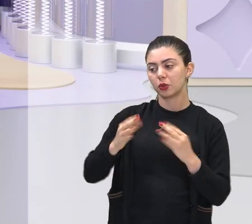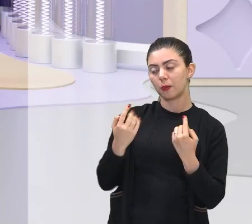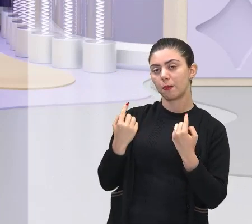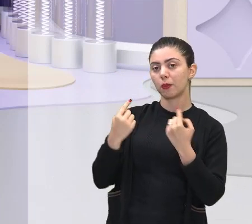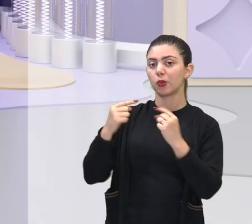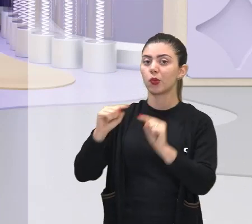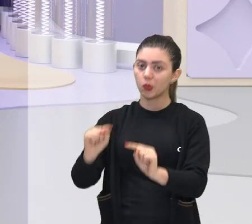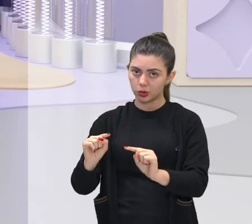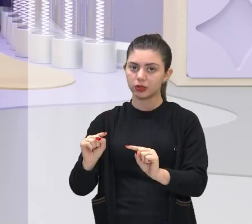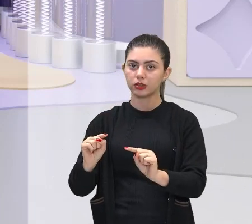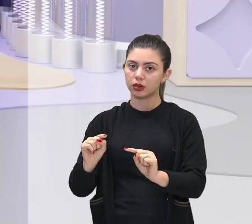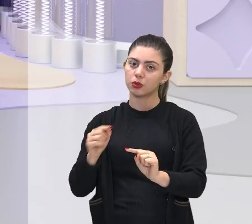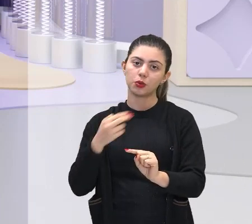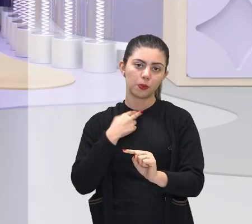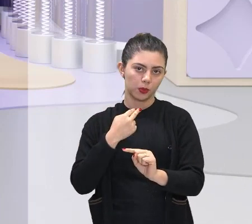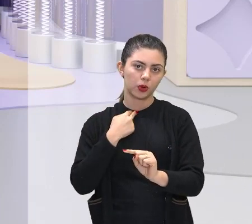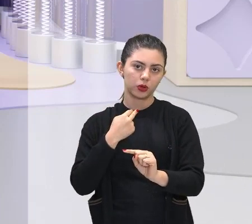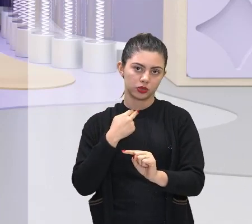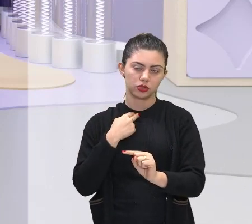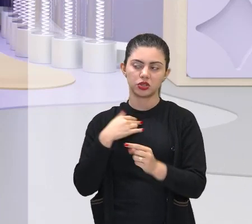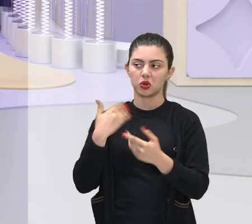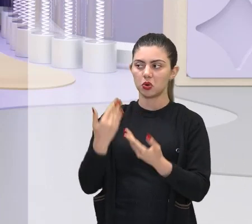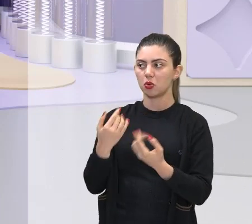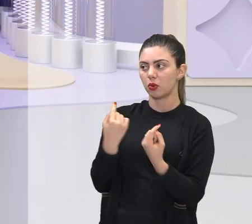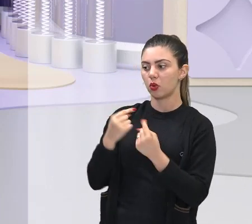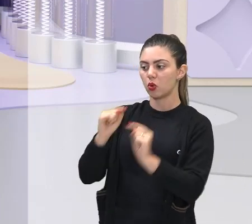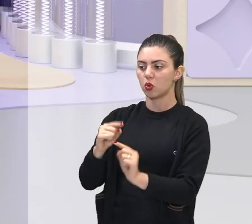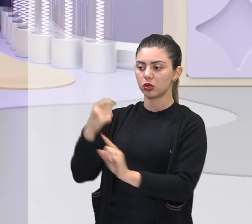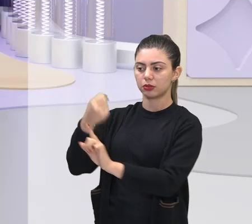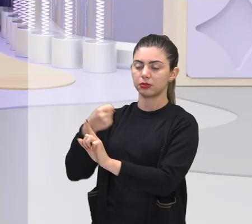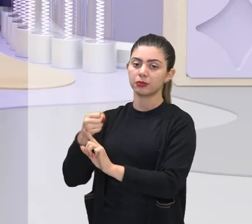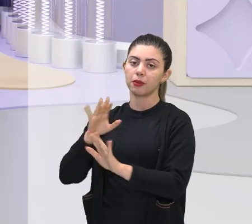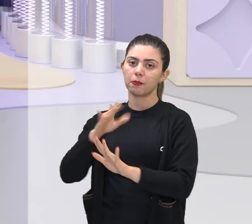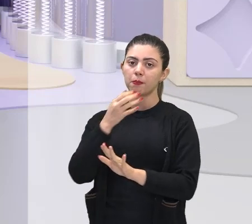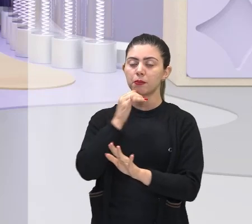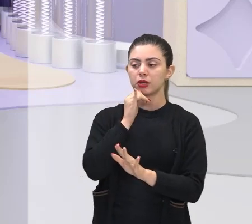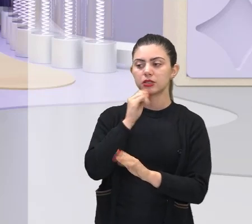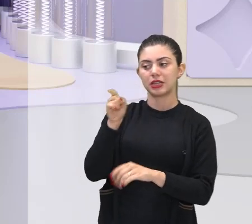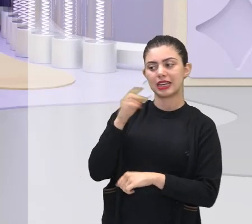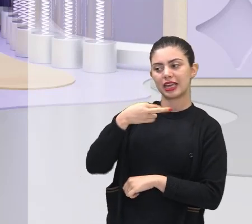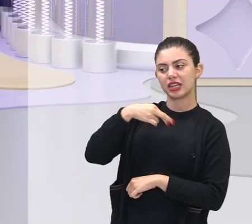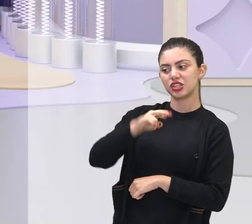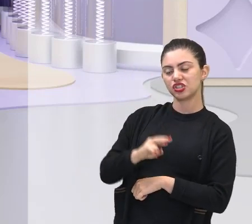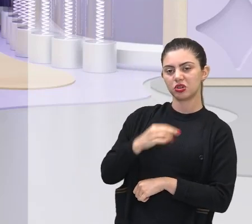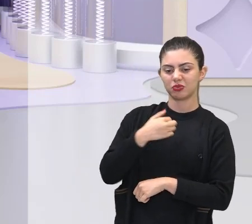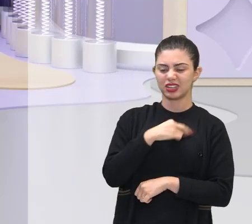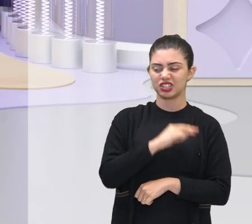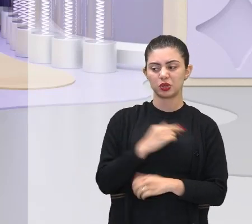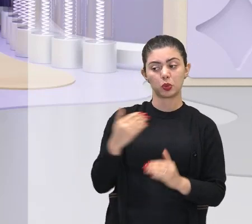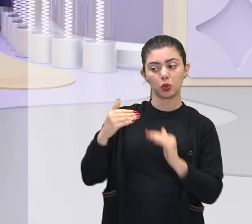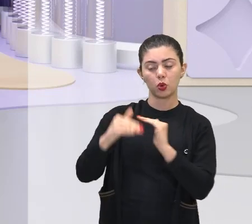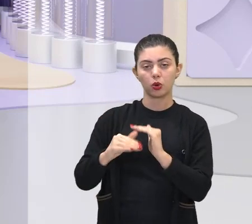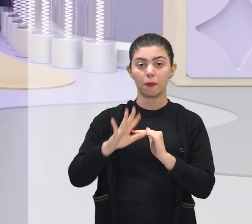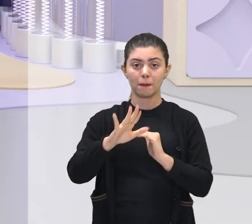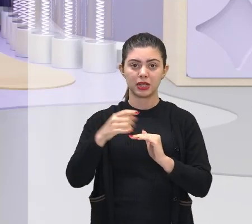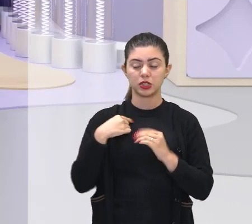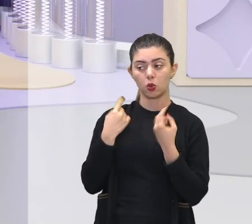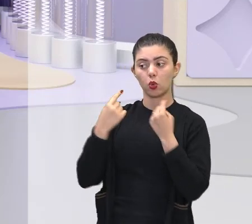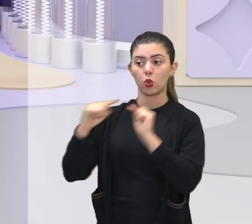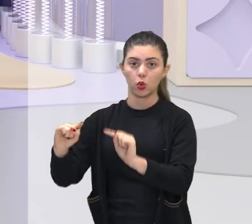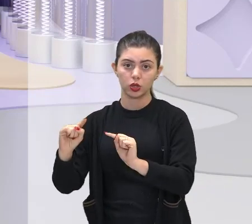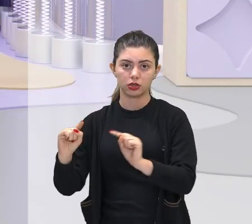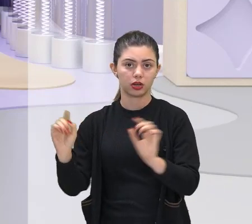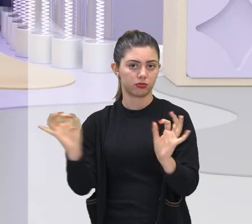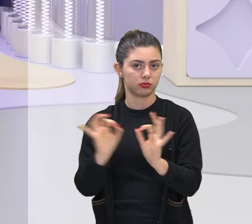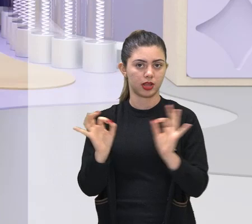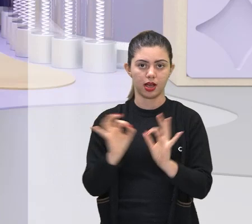sem ferir, sem agredir. Eu posso não concordar com outra religião, mas eu não tenho o direito de atacá-la, não tenho o